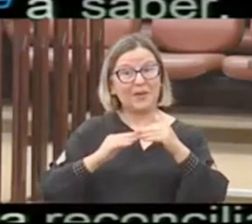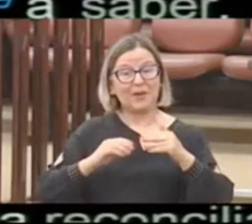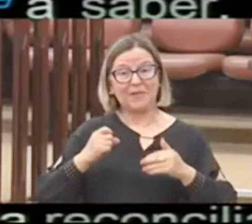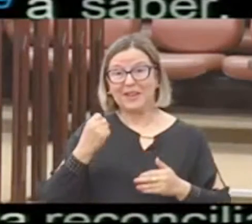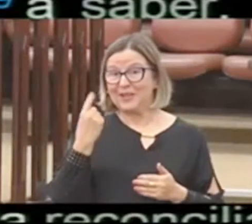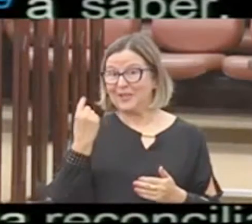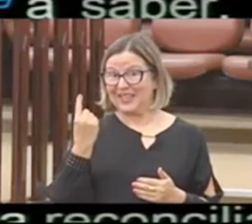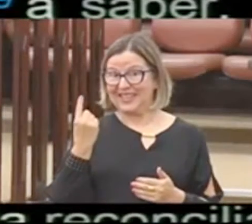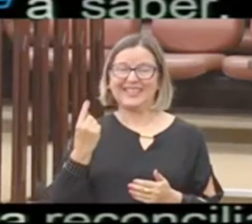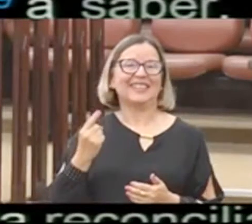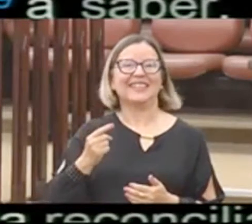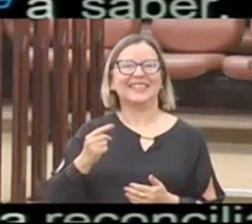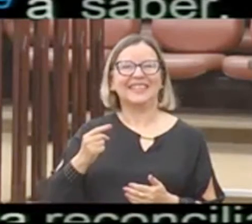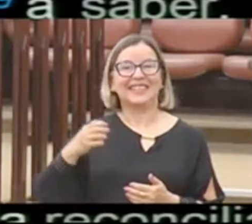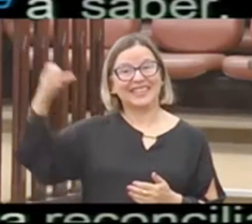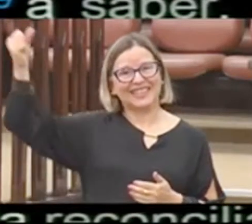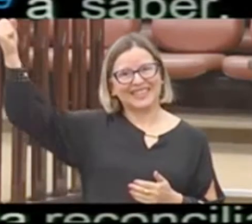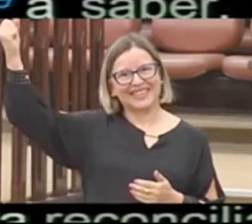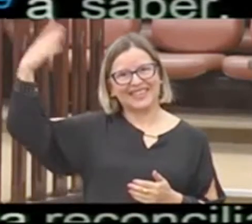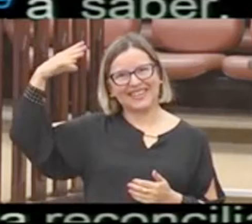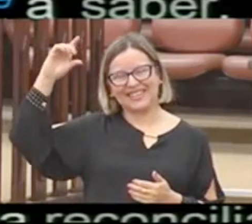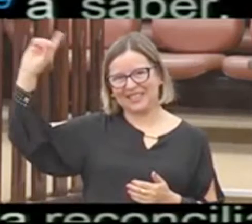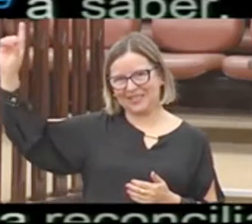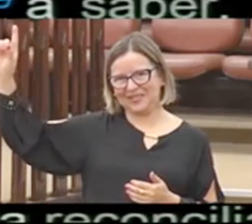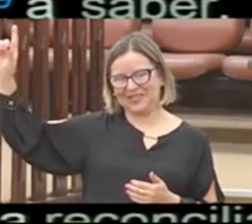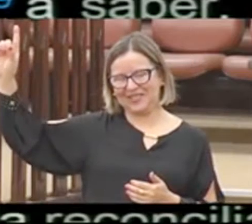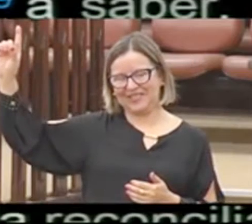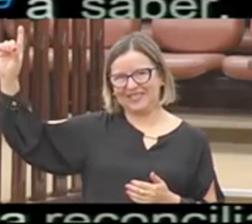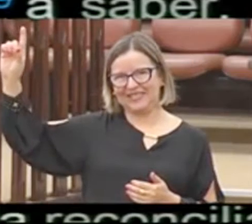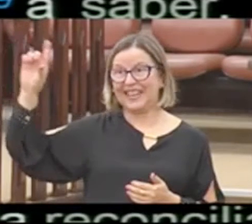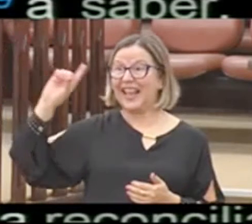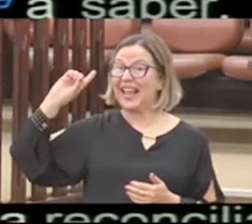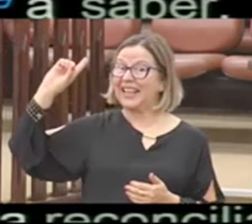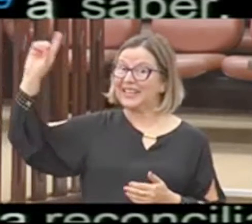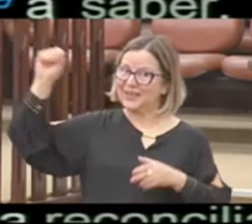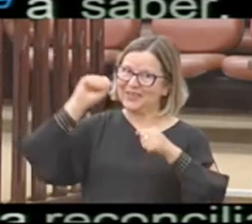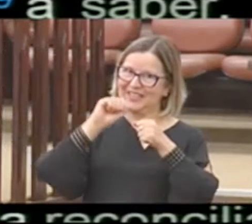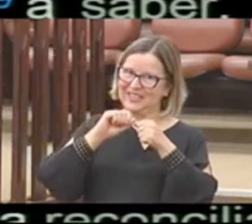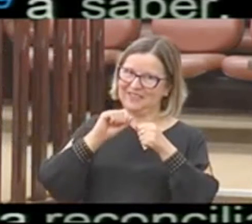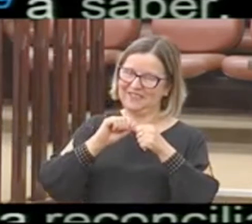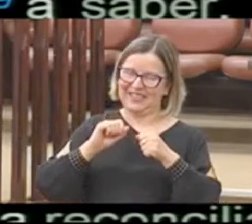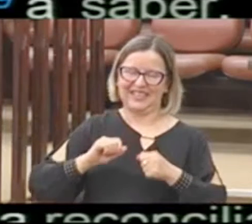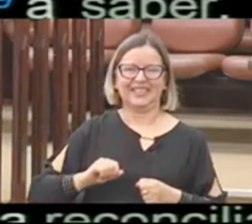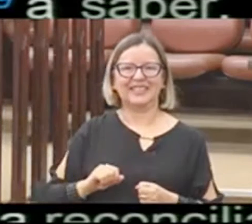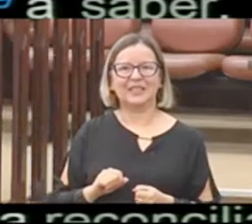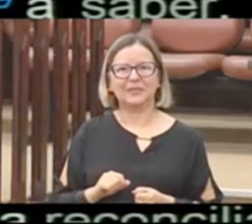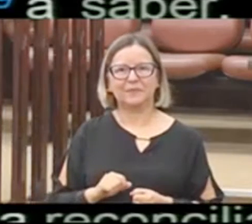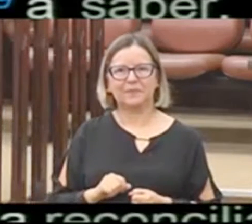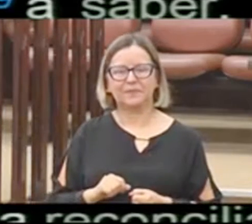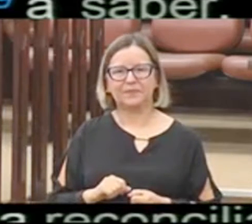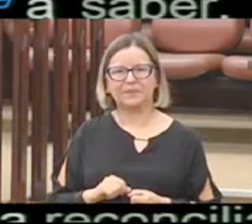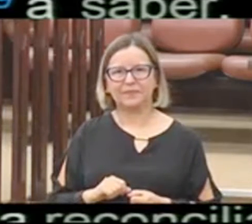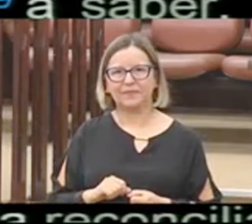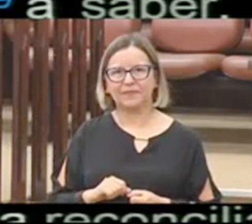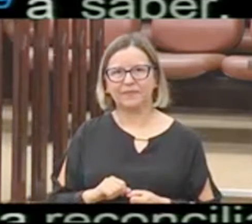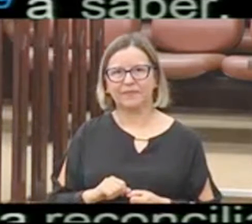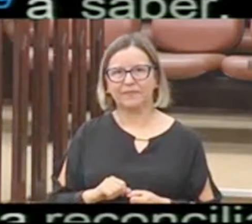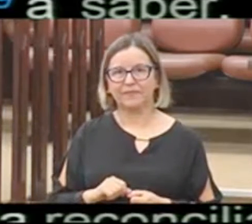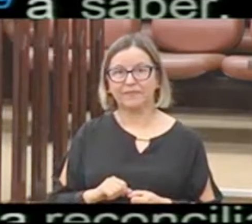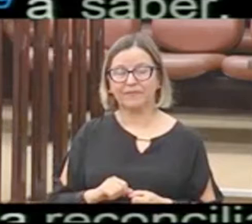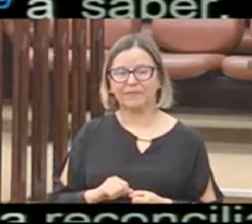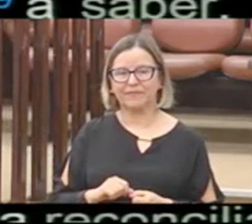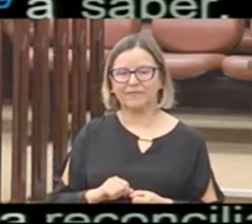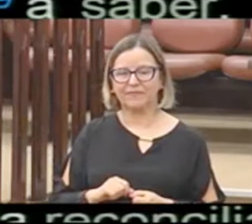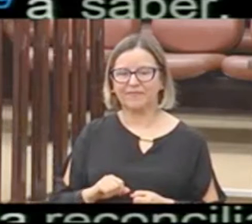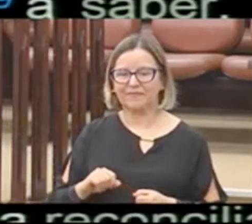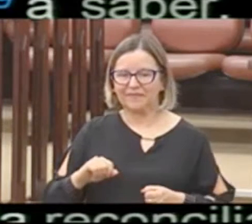Deus. É Deus quem opera em nós. Existe um ponto onde Deus e o